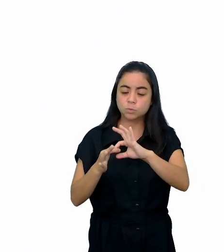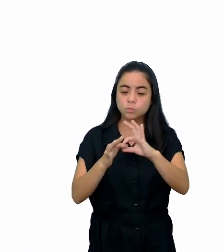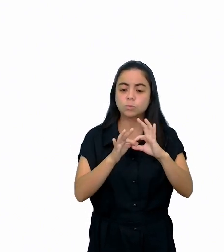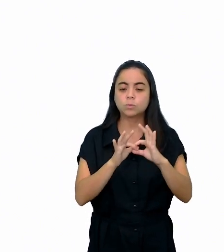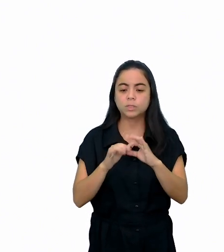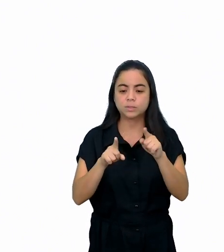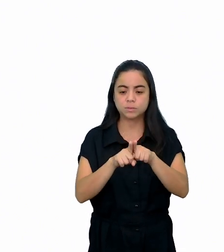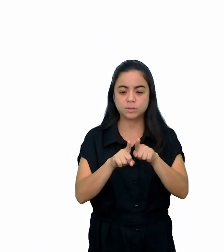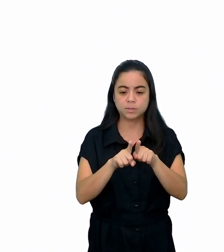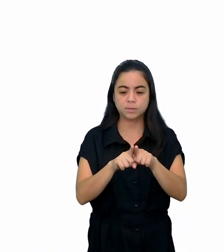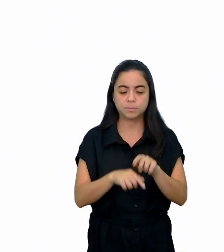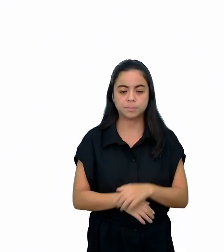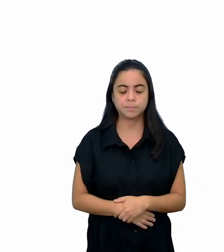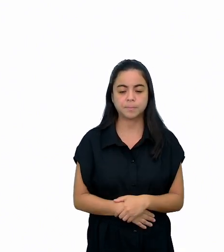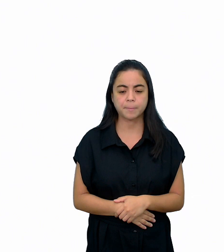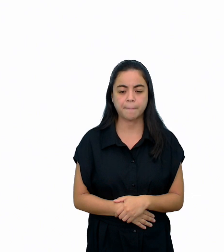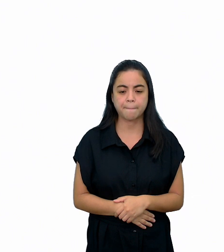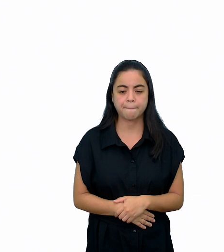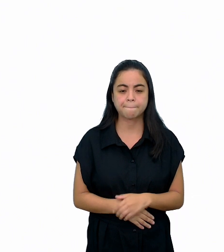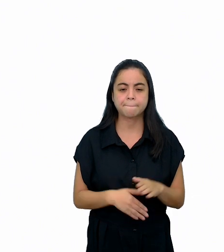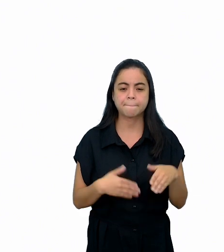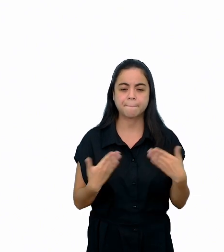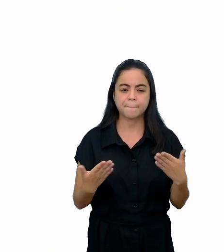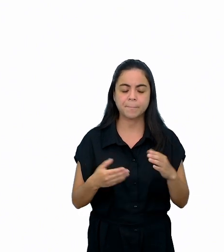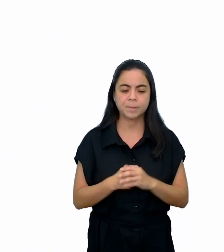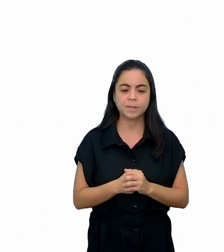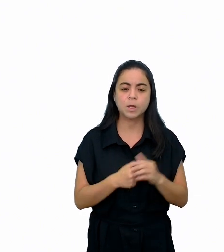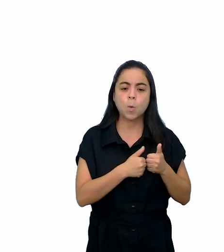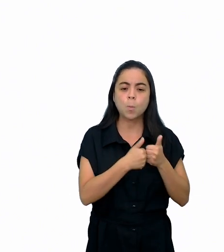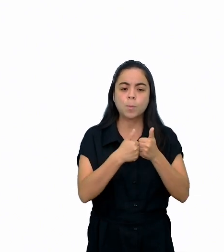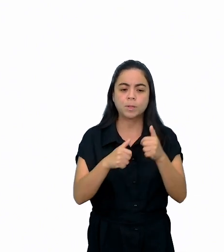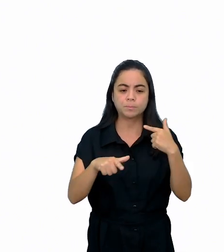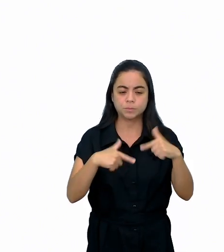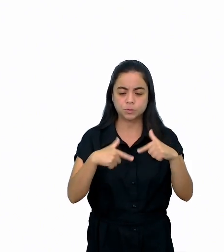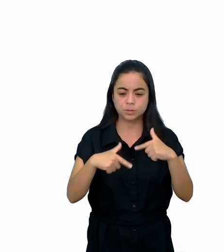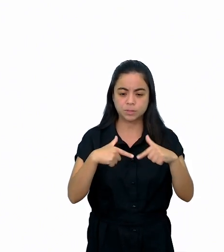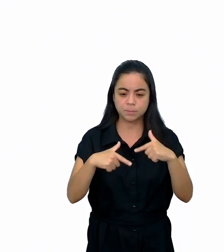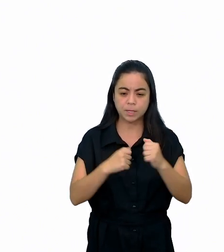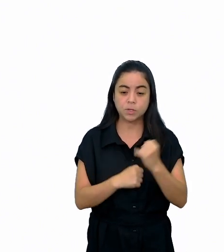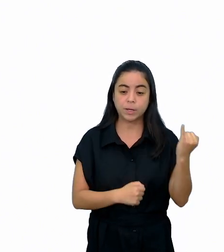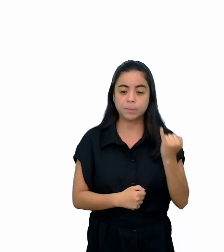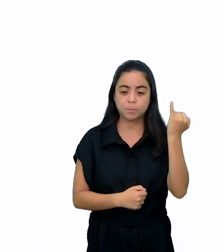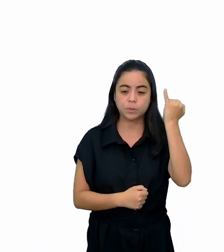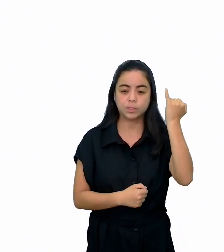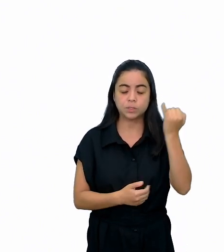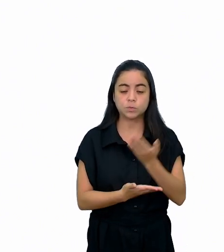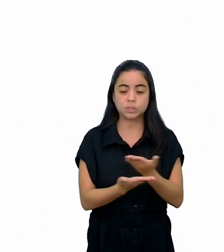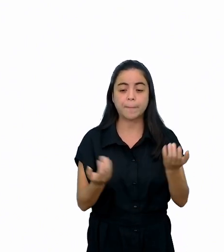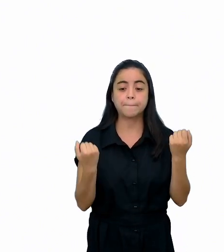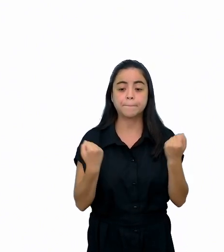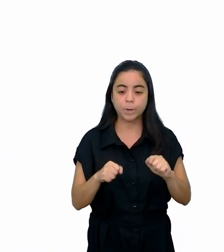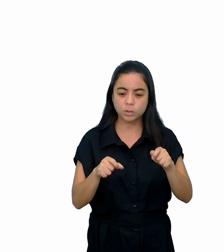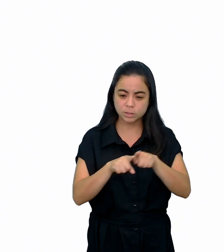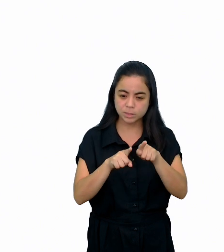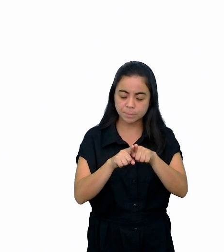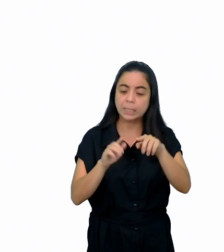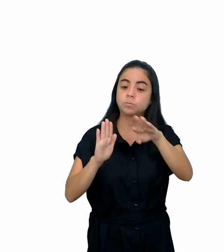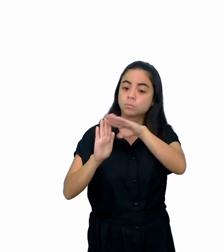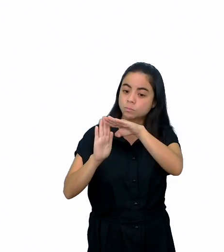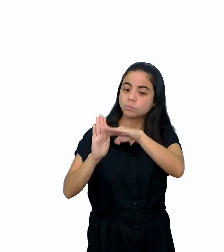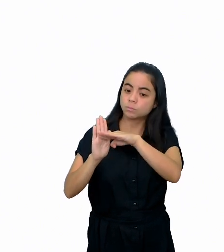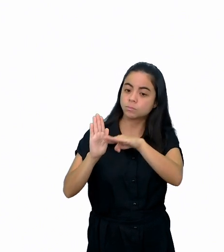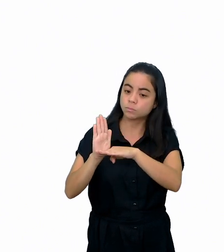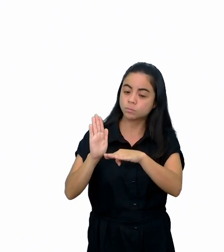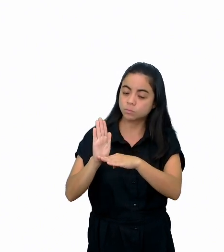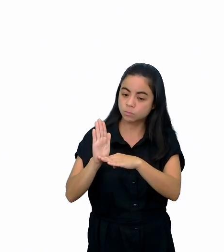contexto também, né? E para o acompanhamento de trabalho, é importante que você possa pensar em um roteiro de observação, né?